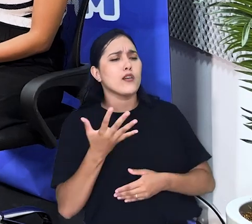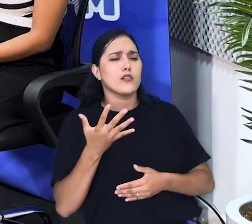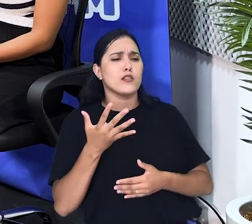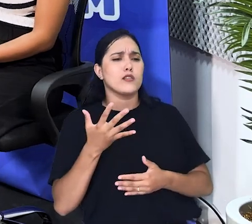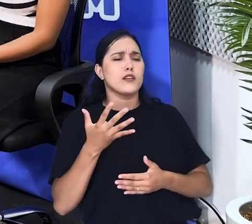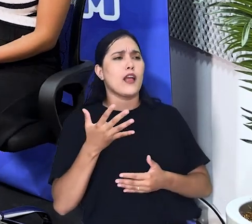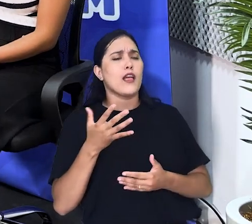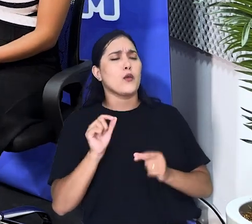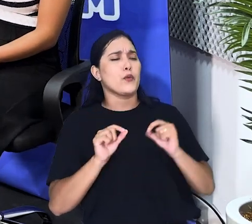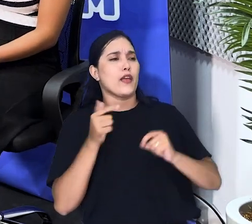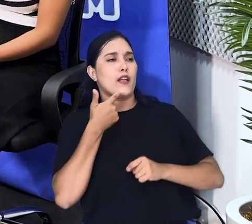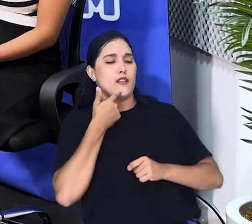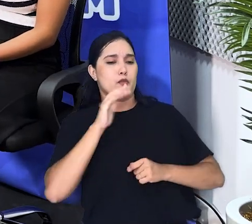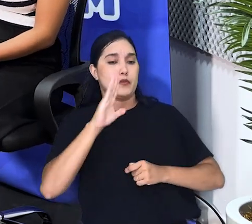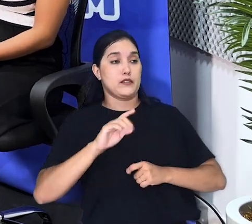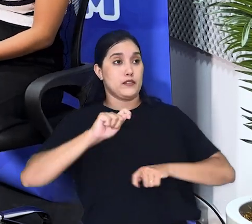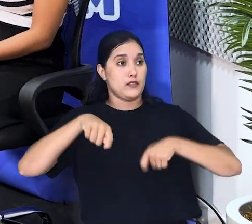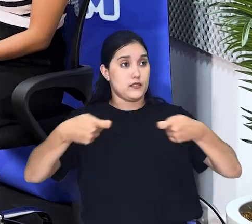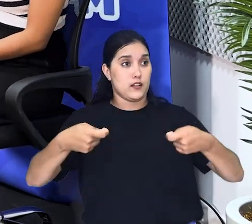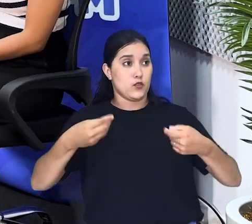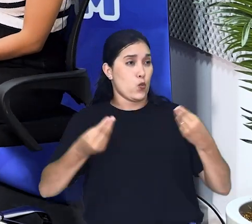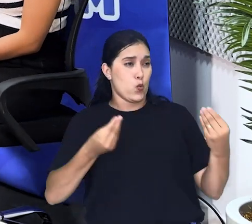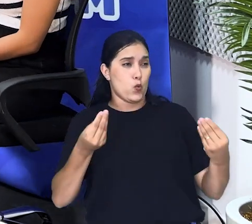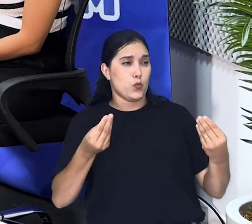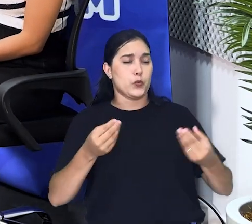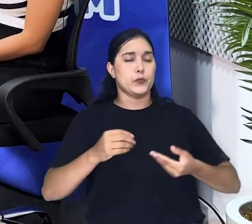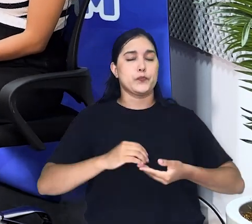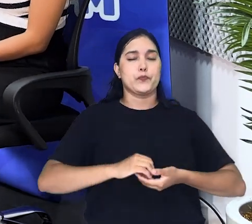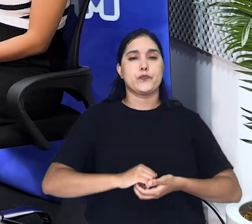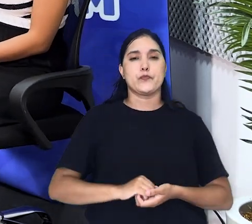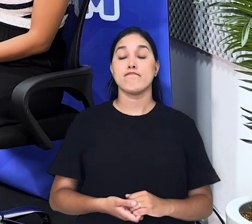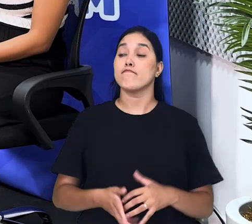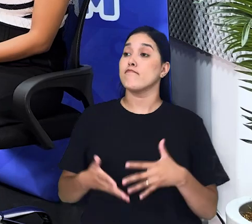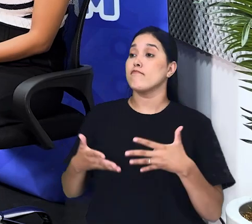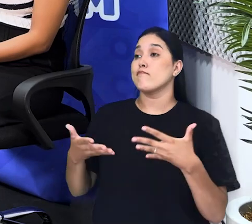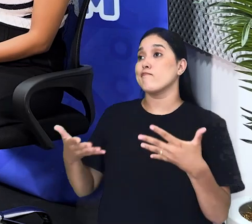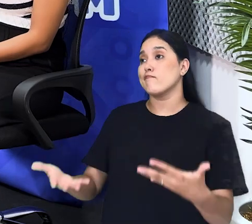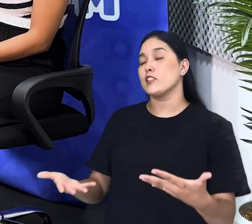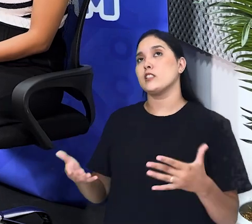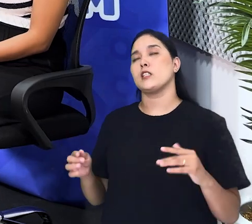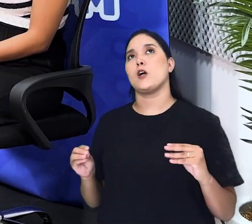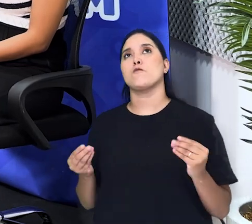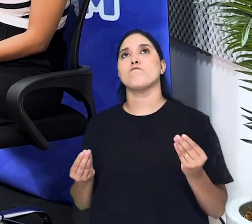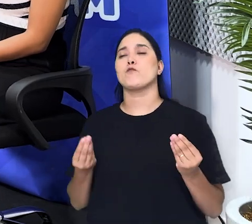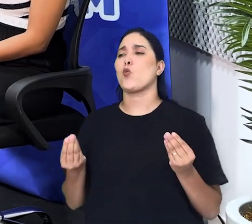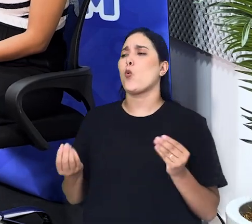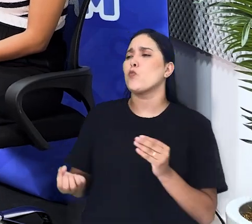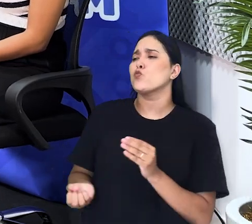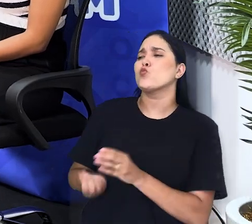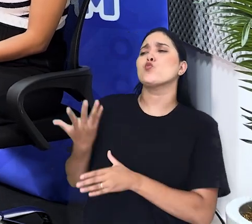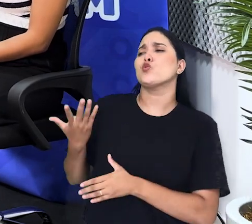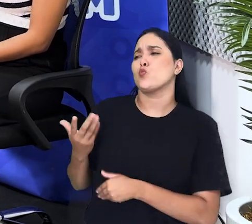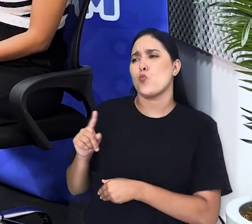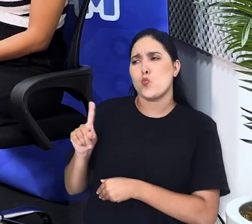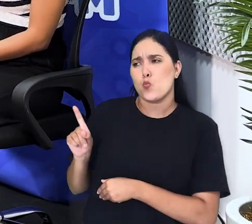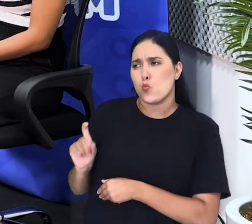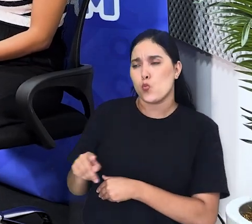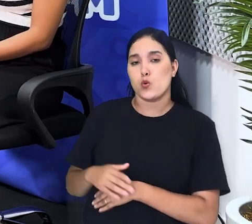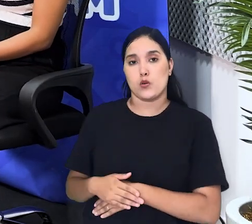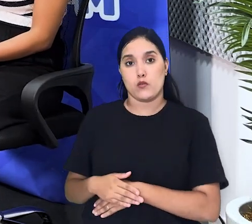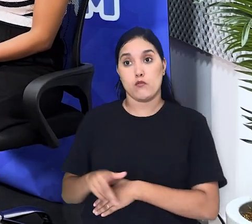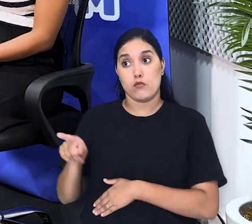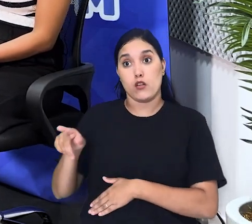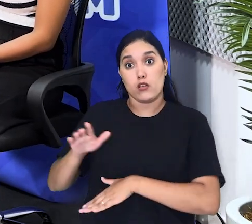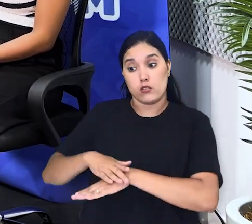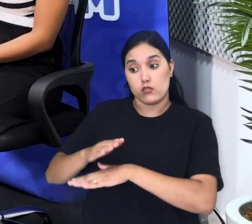recapitular, que eu acho que essa informação ela é muito válida. A primeira é quando você traz a questão de que a língua brasileira de sinais,